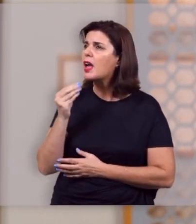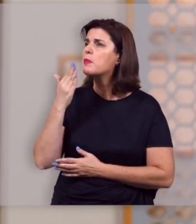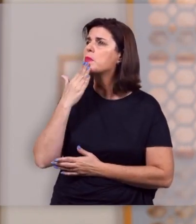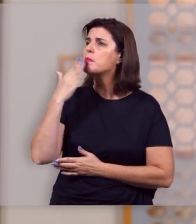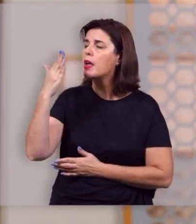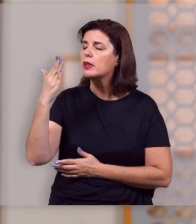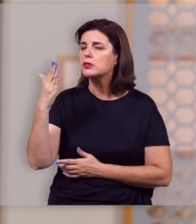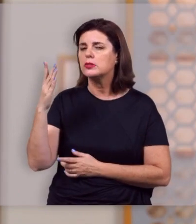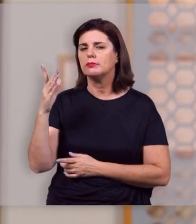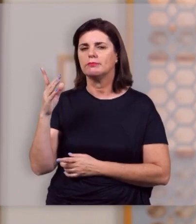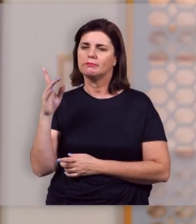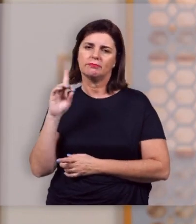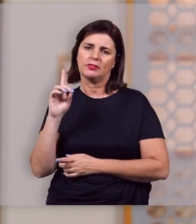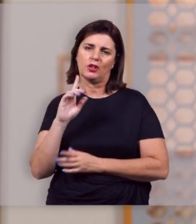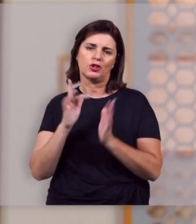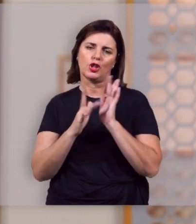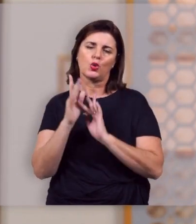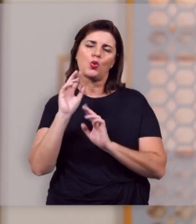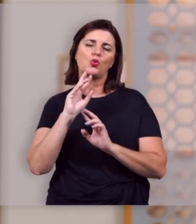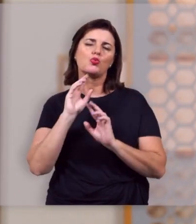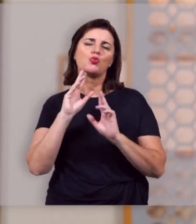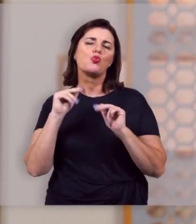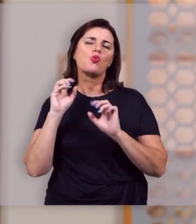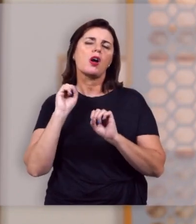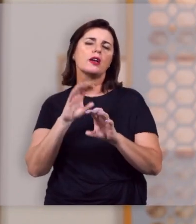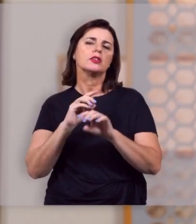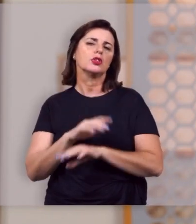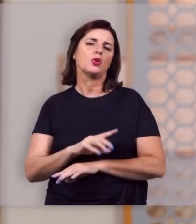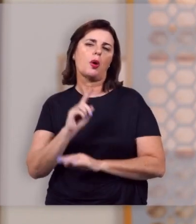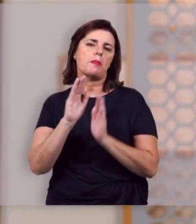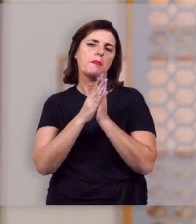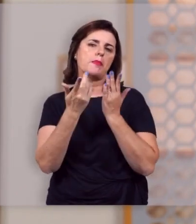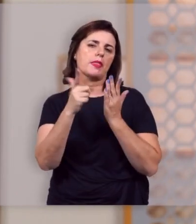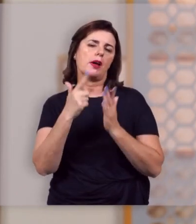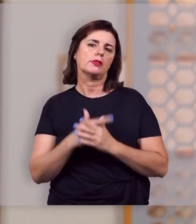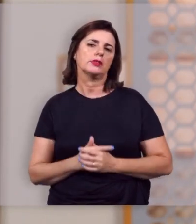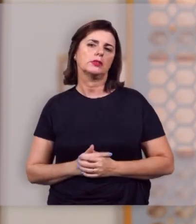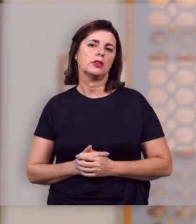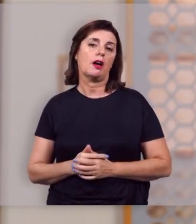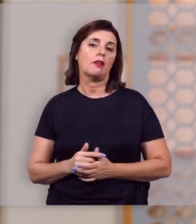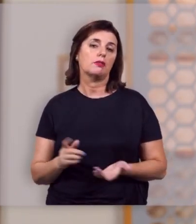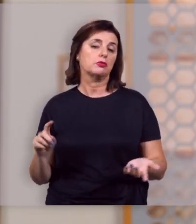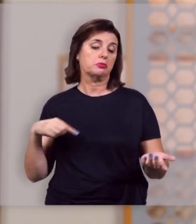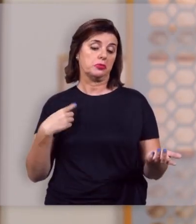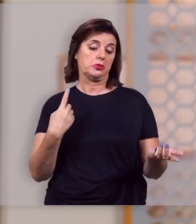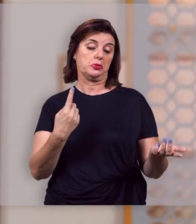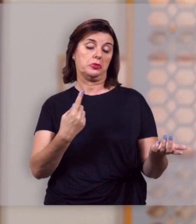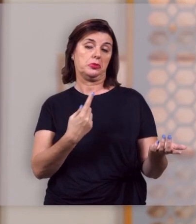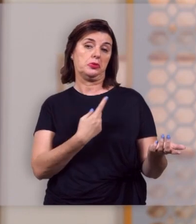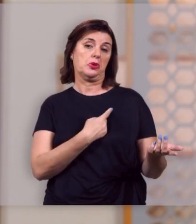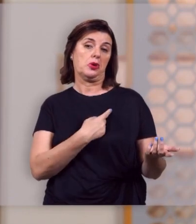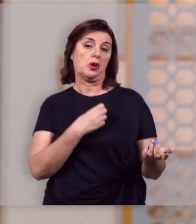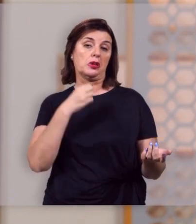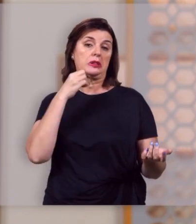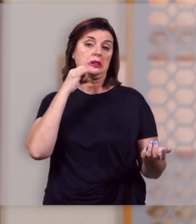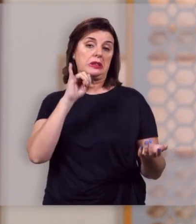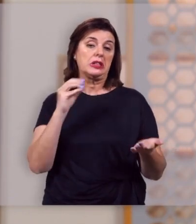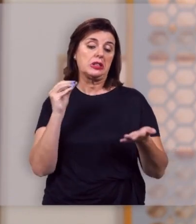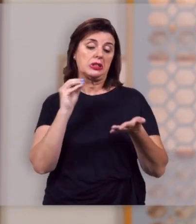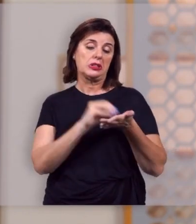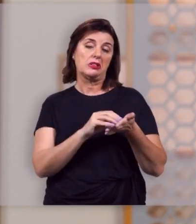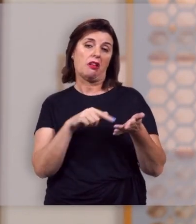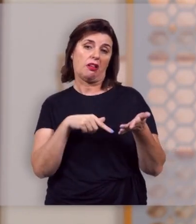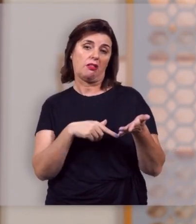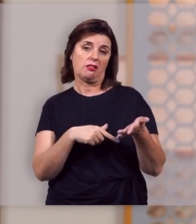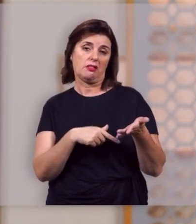pede. Não, isso Jesus nunca ensinou. Isso não está na Bíblia. Ai de nós se estivesse